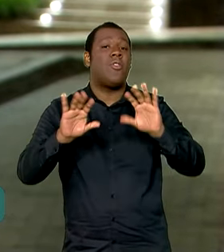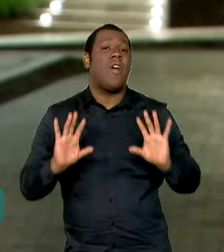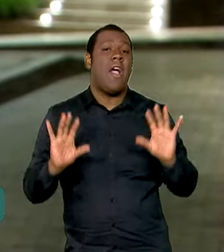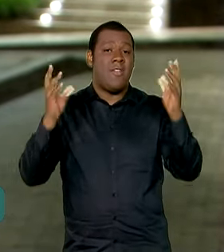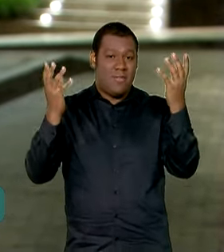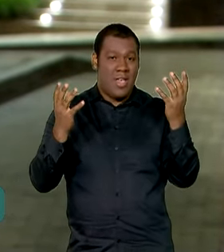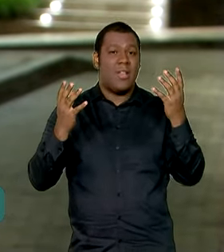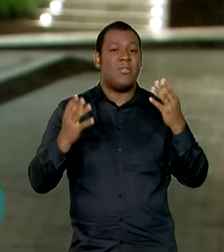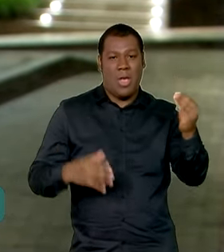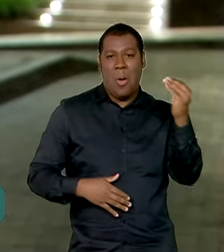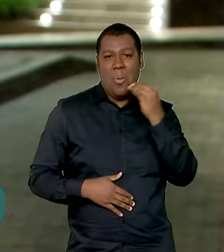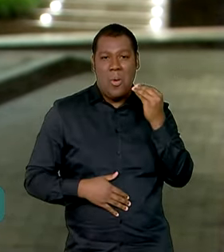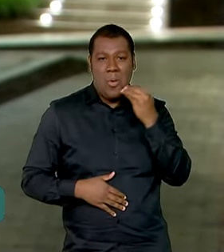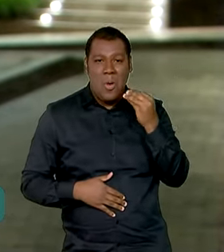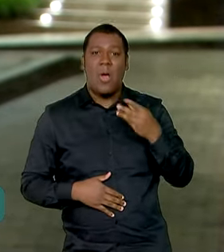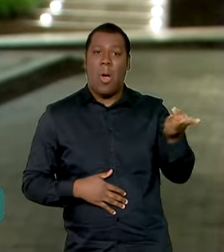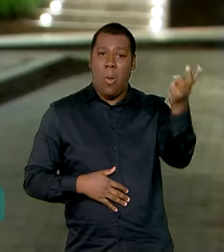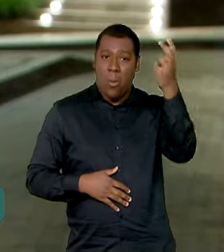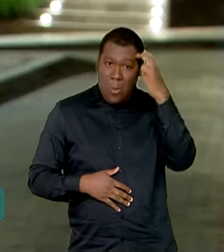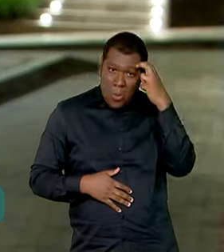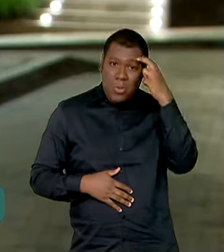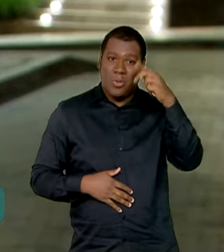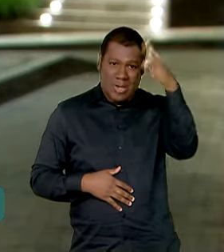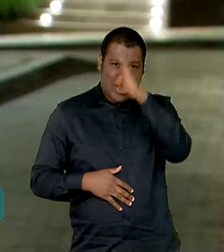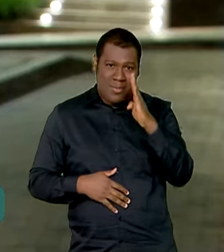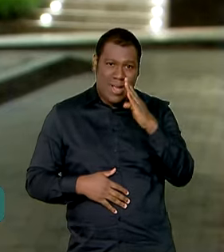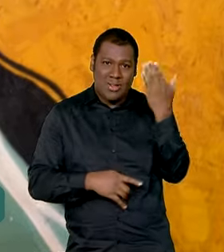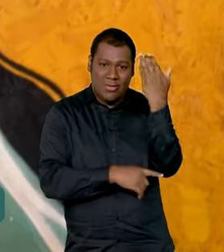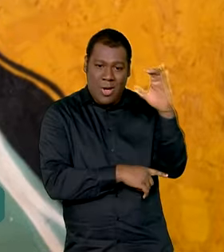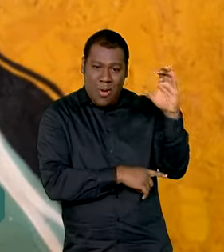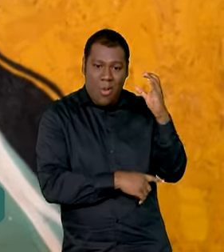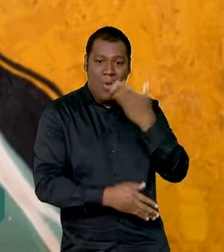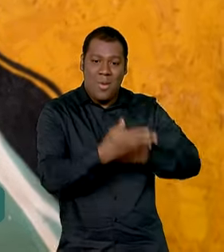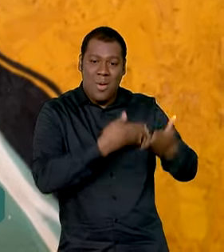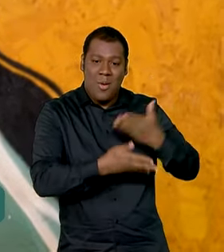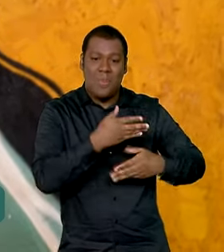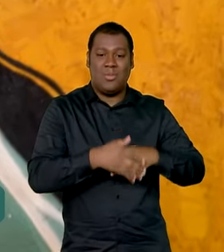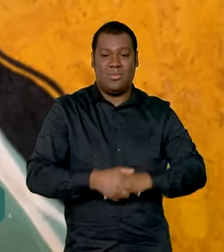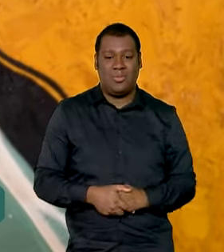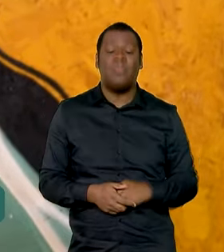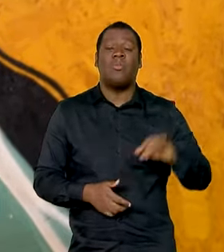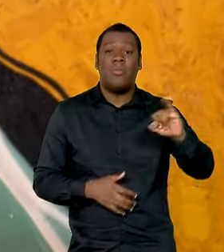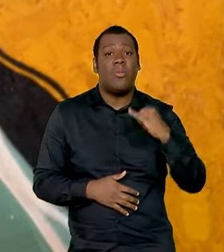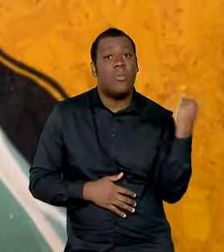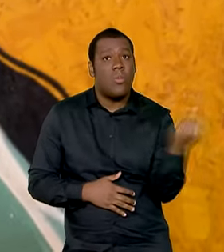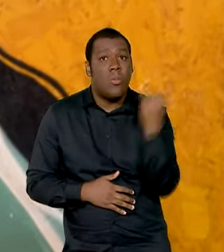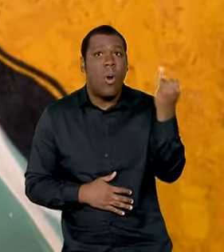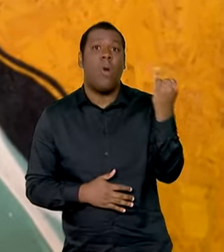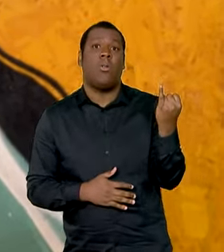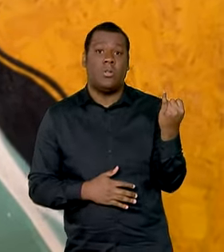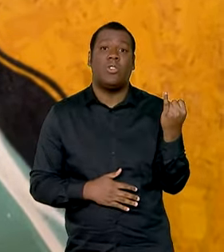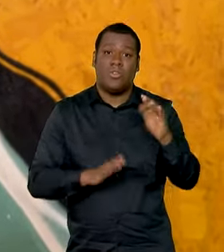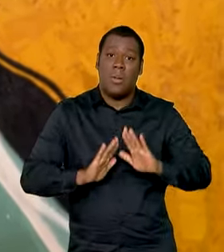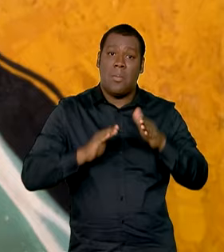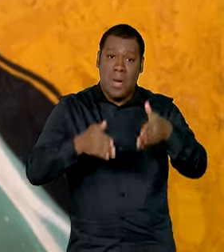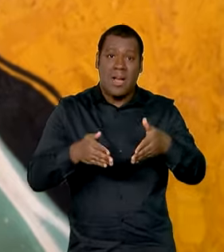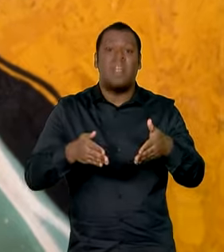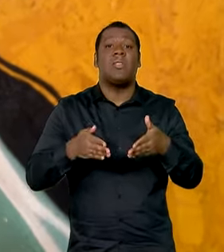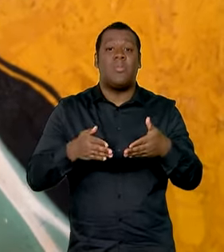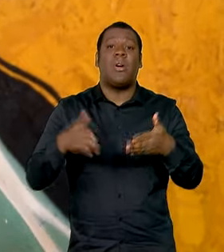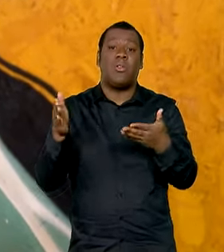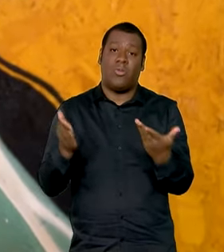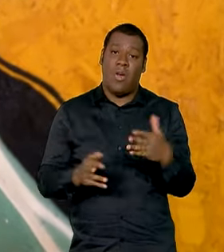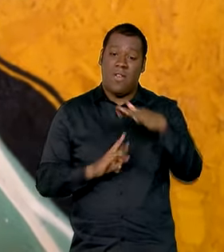de estreitar os laços culturais entre os dois países. É importantíssimo estarmos dentro dessa feira, sendo